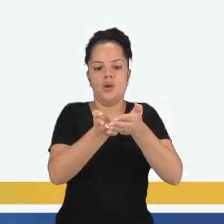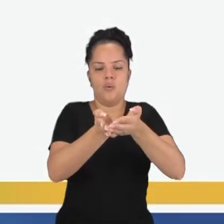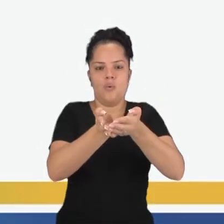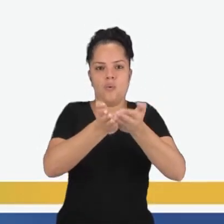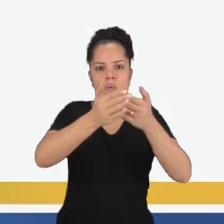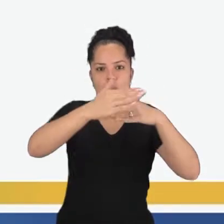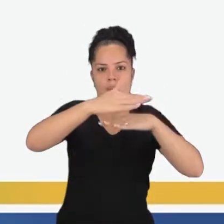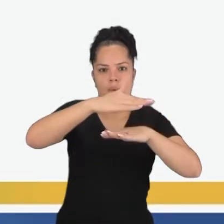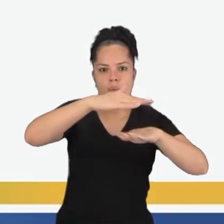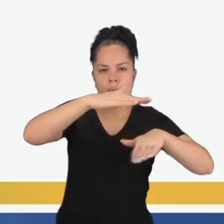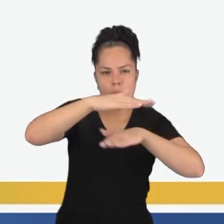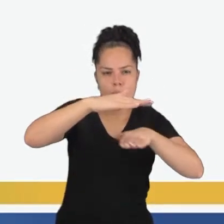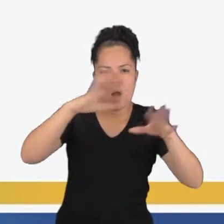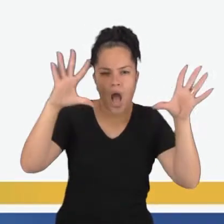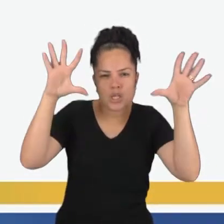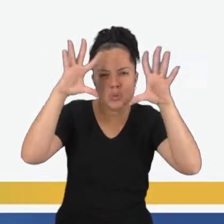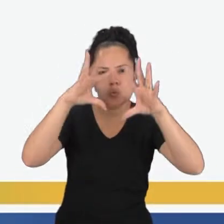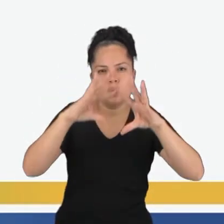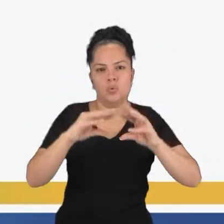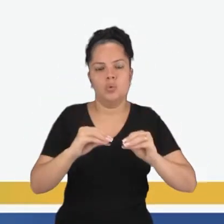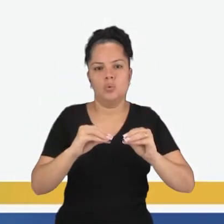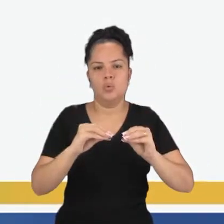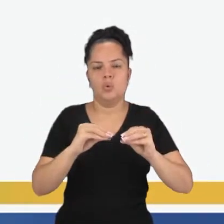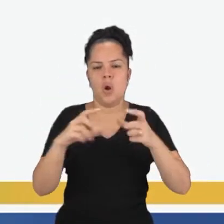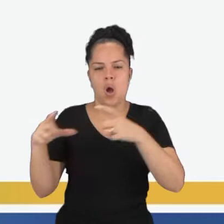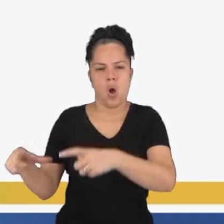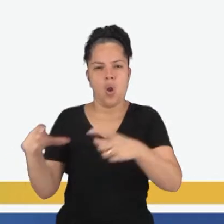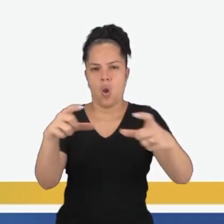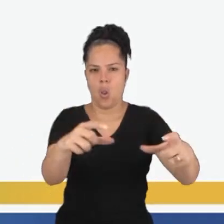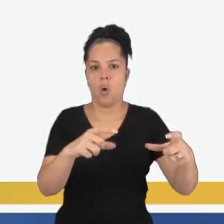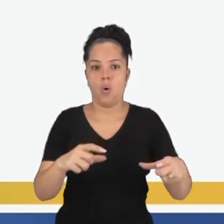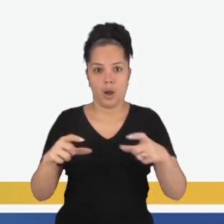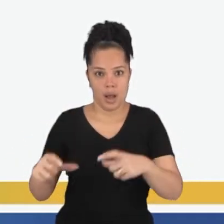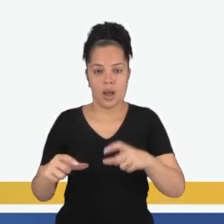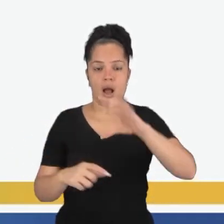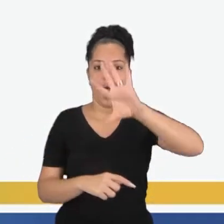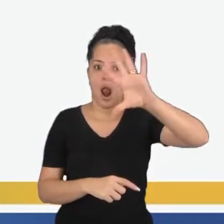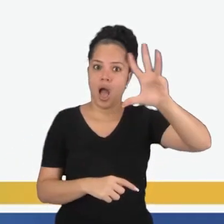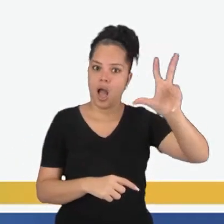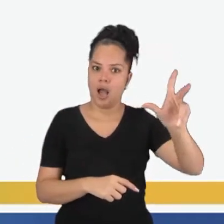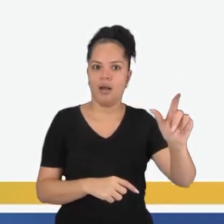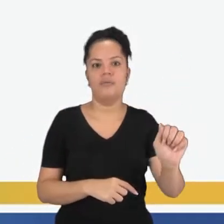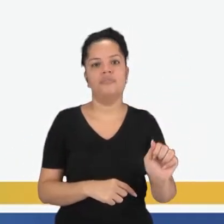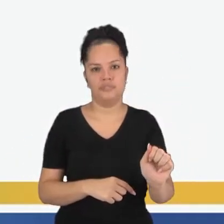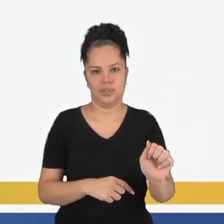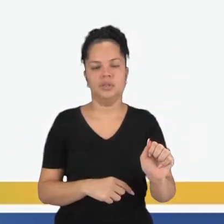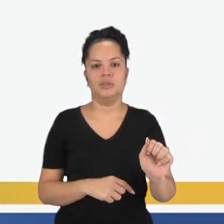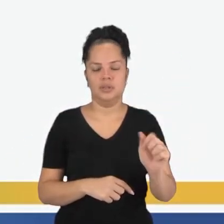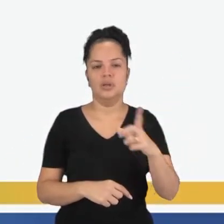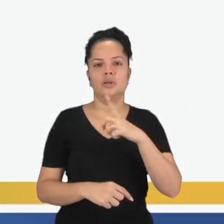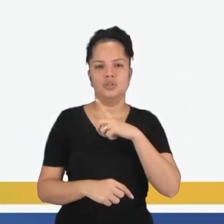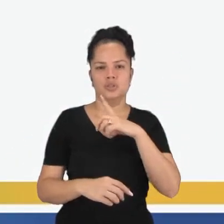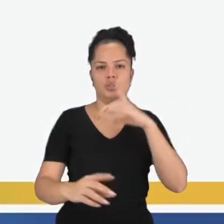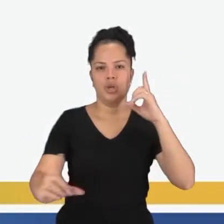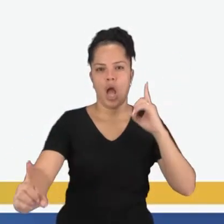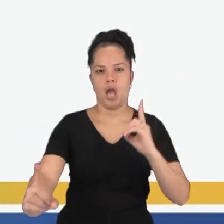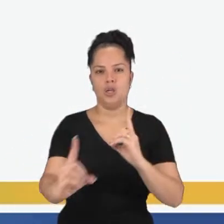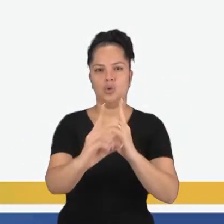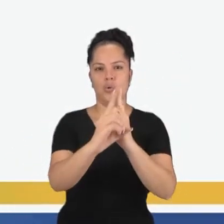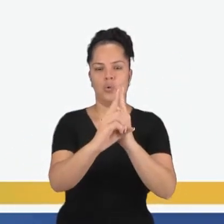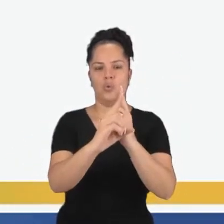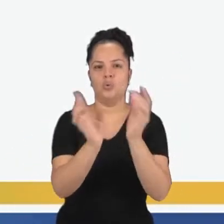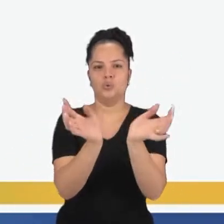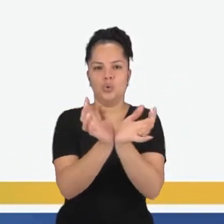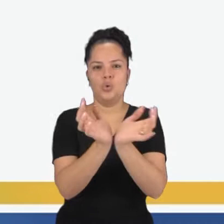vezes advinham de diferentes lugares do continente africano, causando o encontro de várias